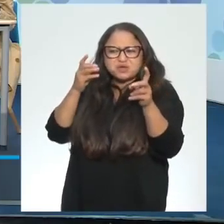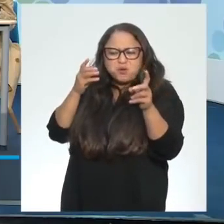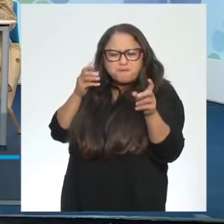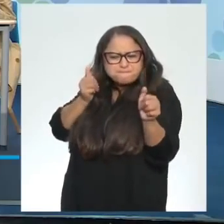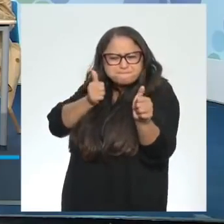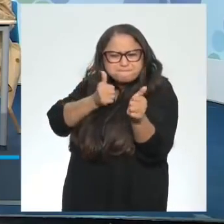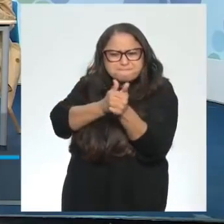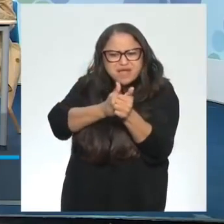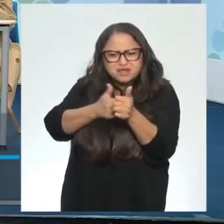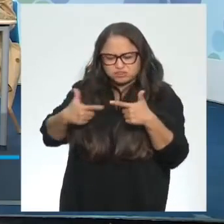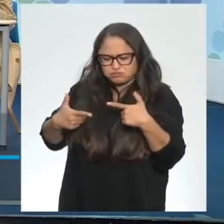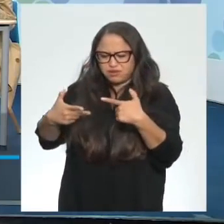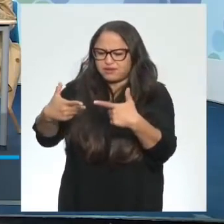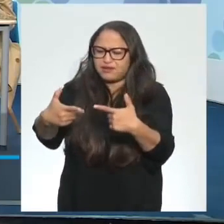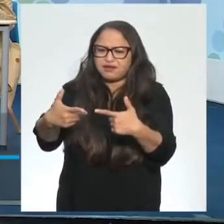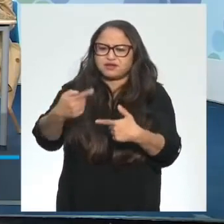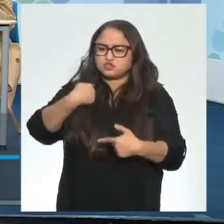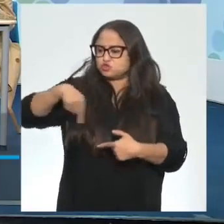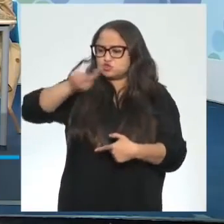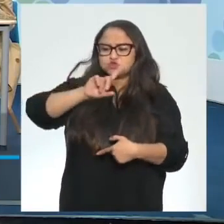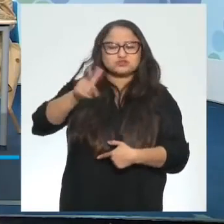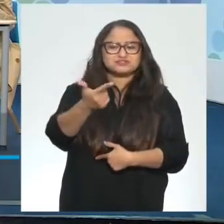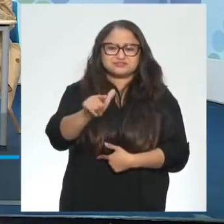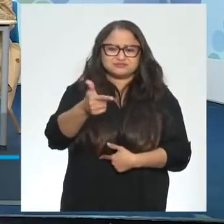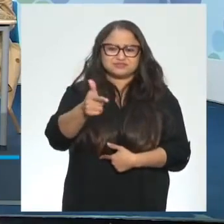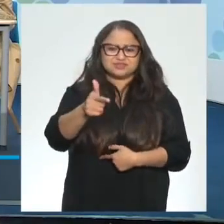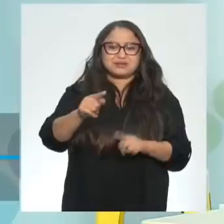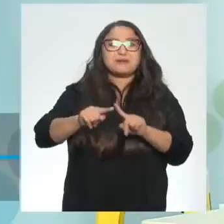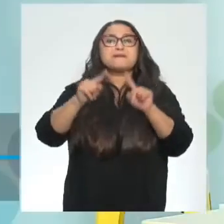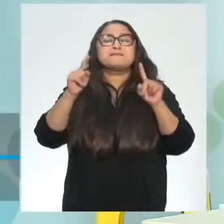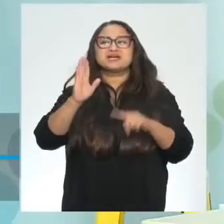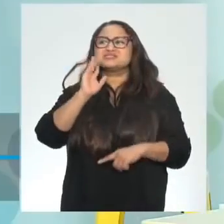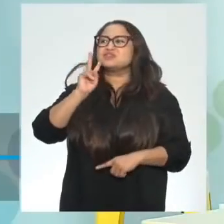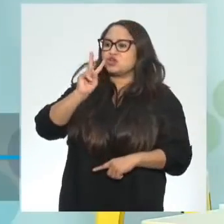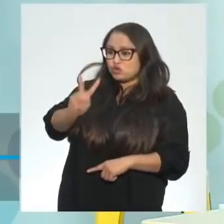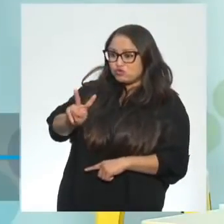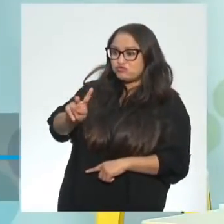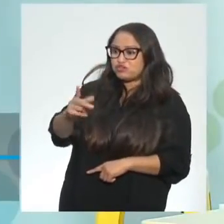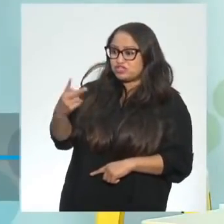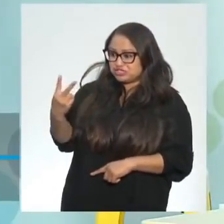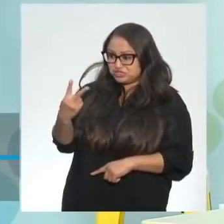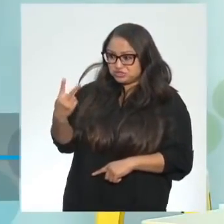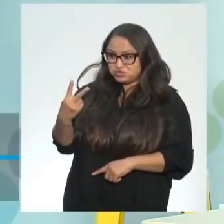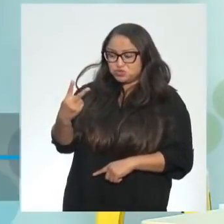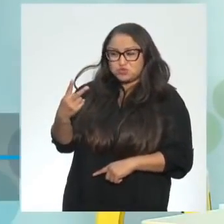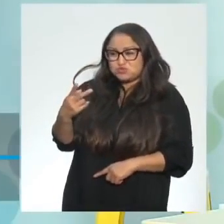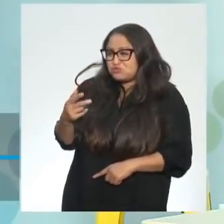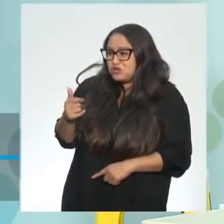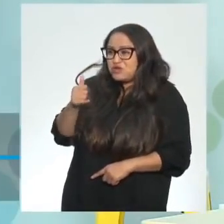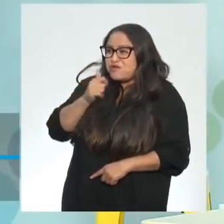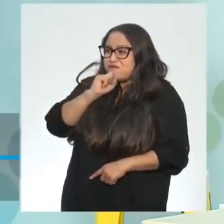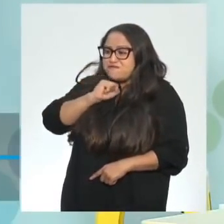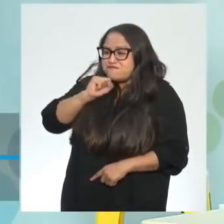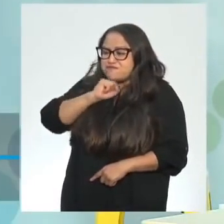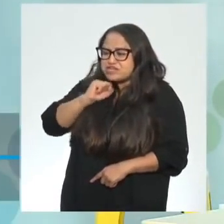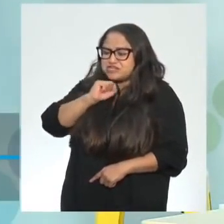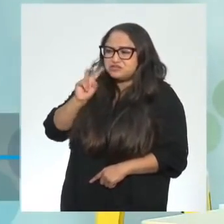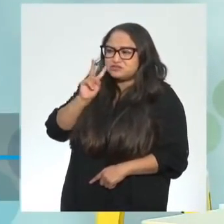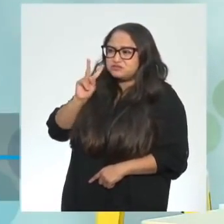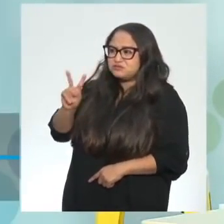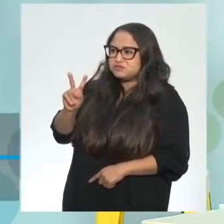próxima da guerra, mas eu vi muitos velhinhos da Segunda Guerra Mundial, quando dão entrevista, às vezes eles ficam com o